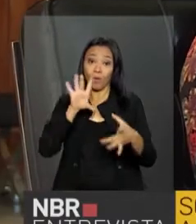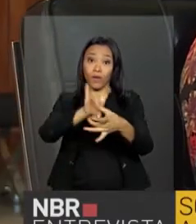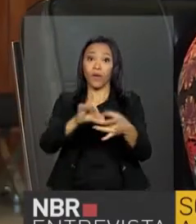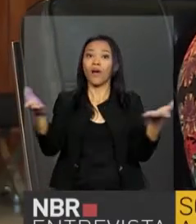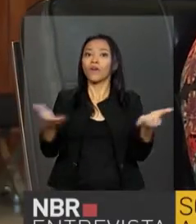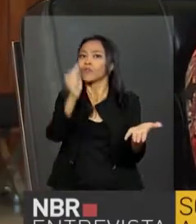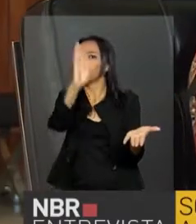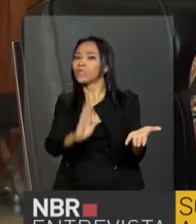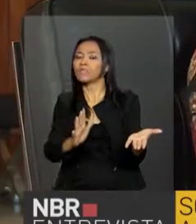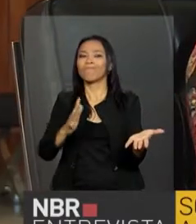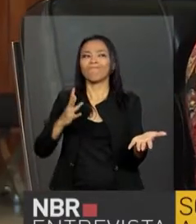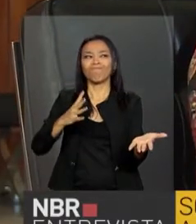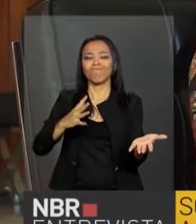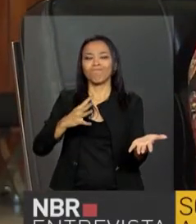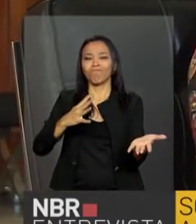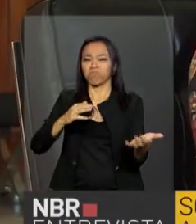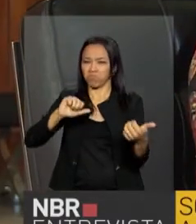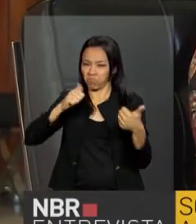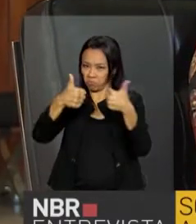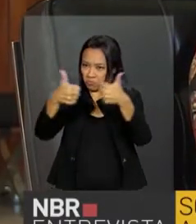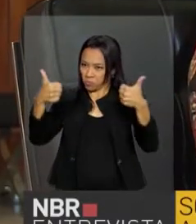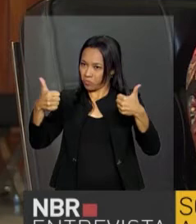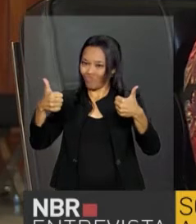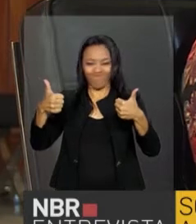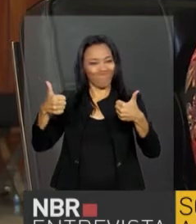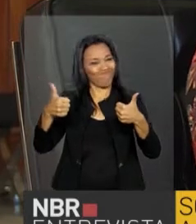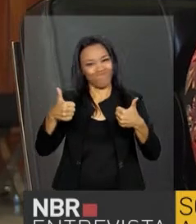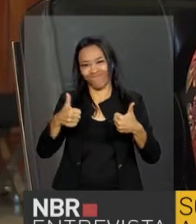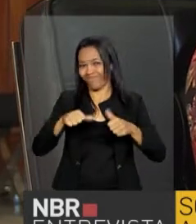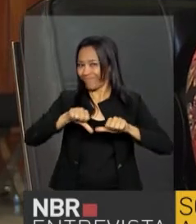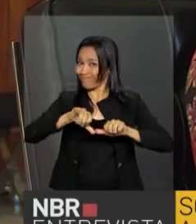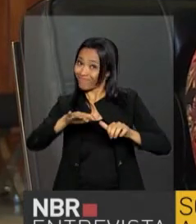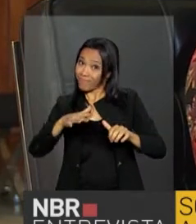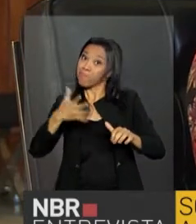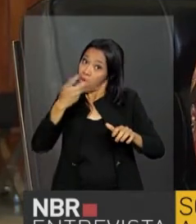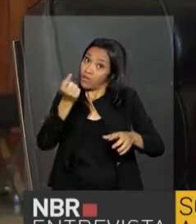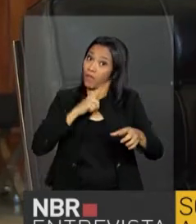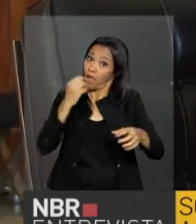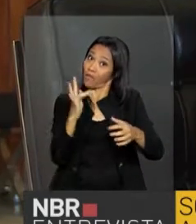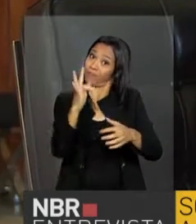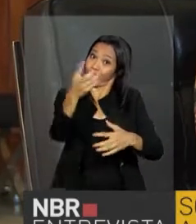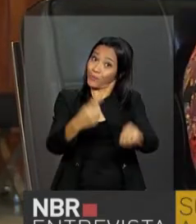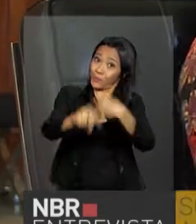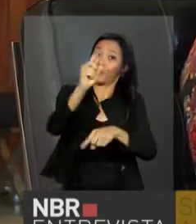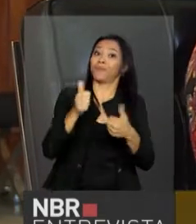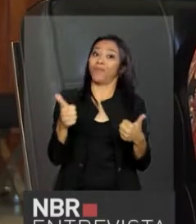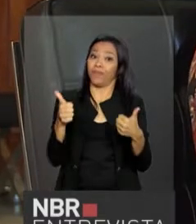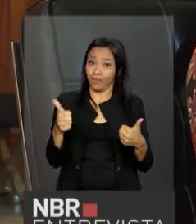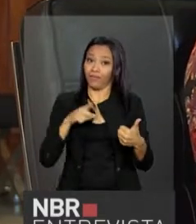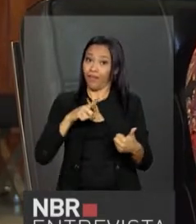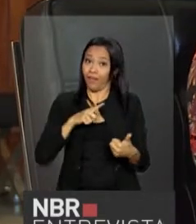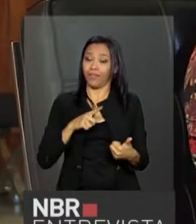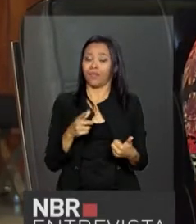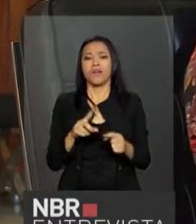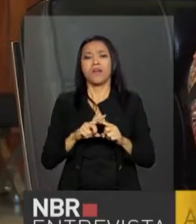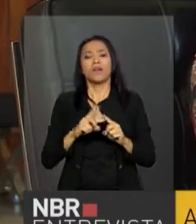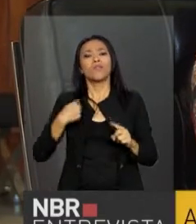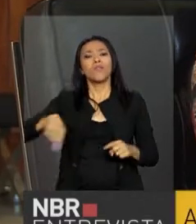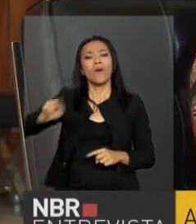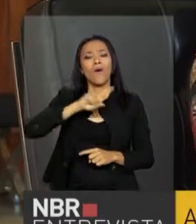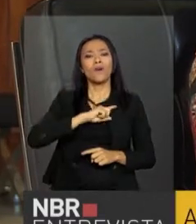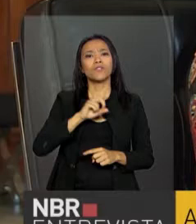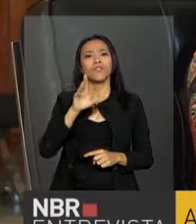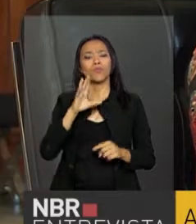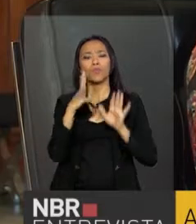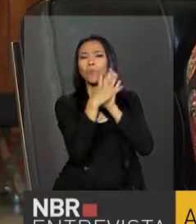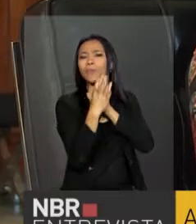não é satisfatório, mas é promissor. Podemos dizer isso. Nós estamos passando